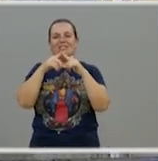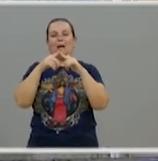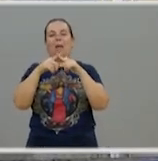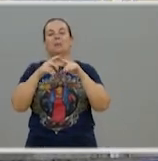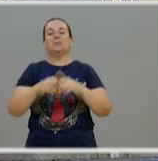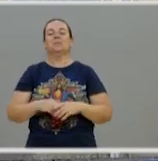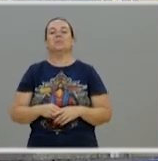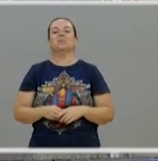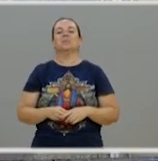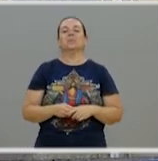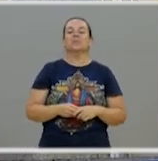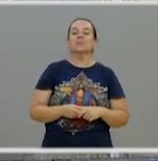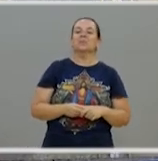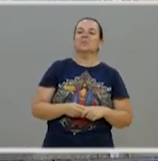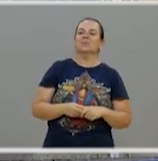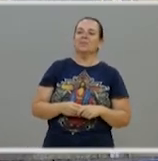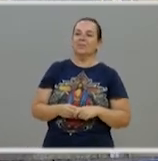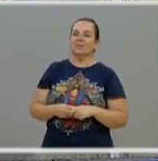Igreja,